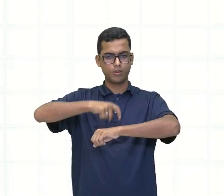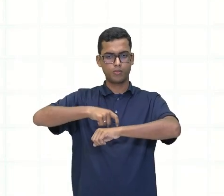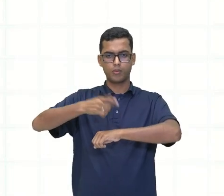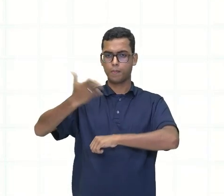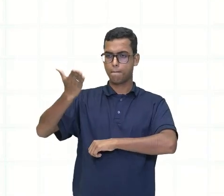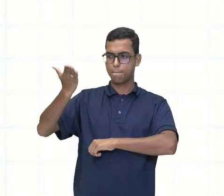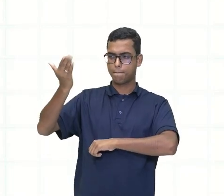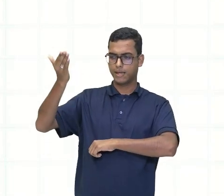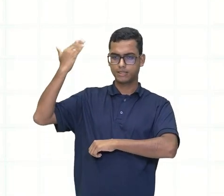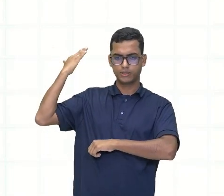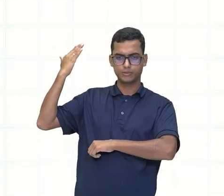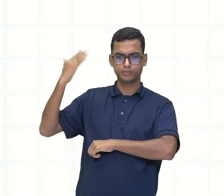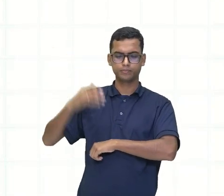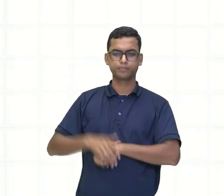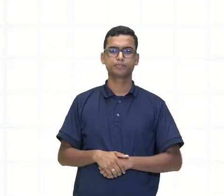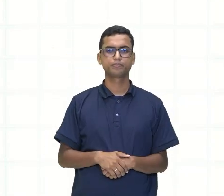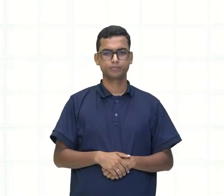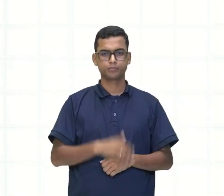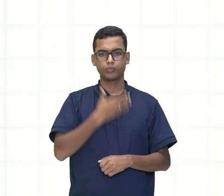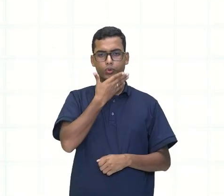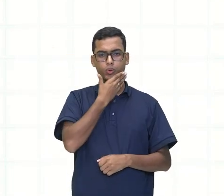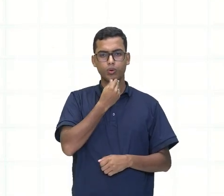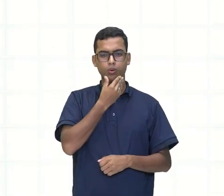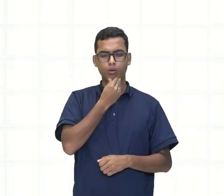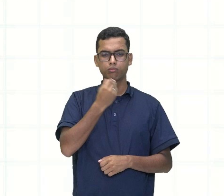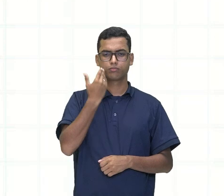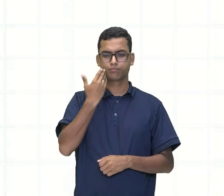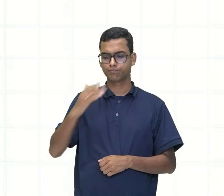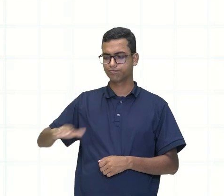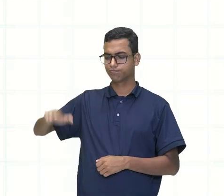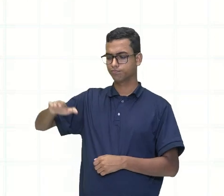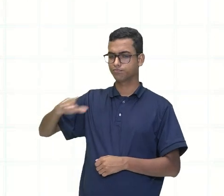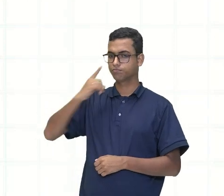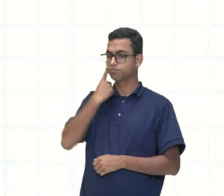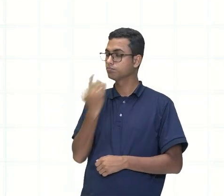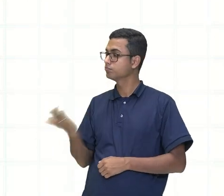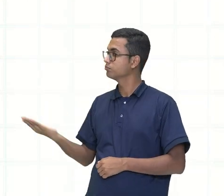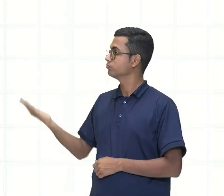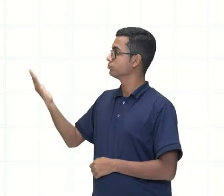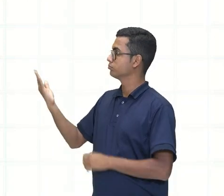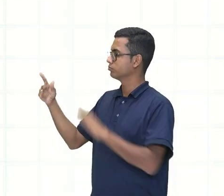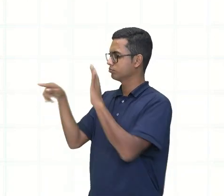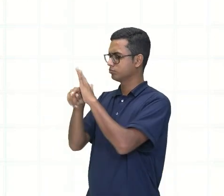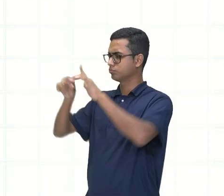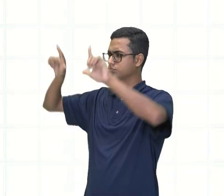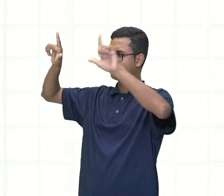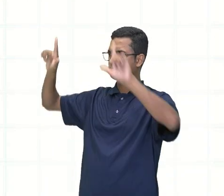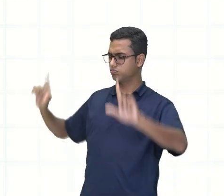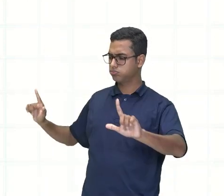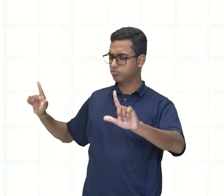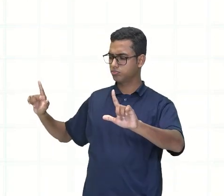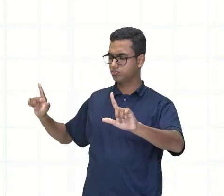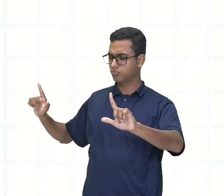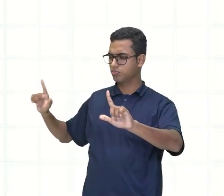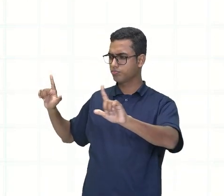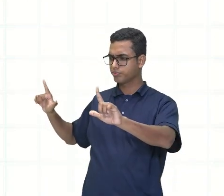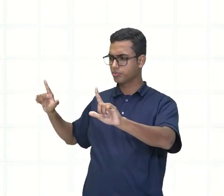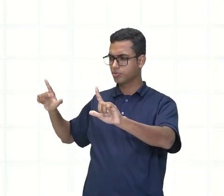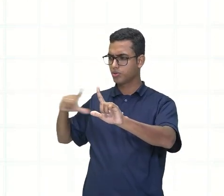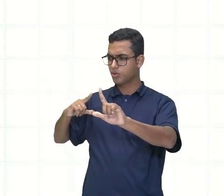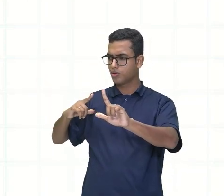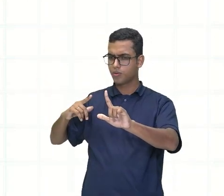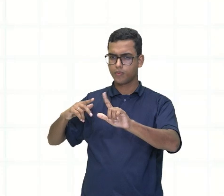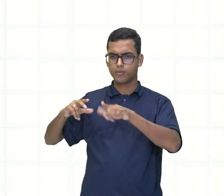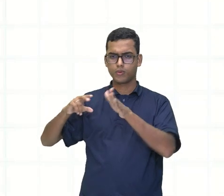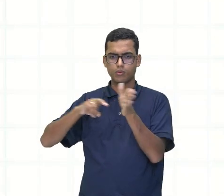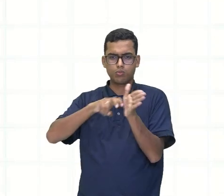imagem desse garotinho, né? Tá aqui olhando pela janela, certo? E aí, nossa frase diz o seguinte, ó. My brother, o